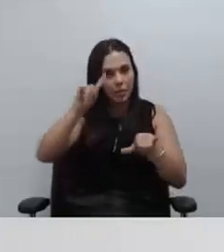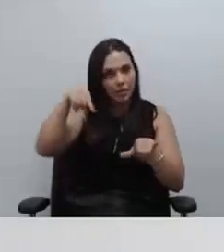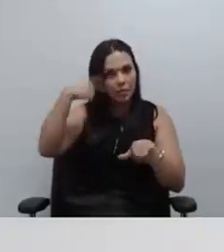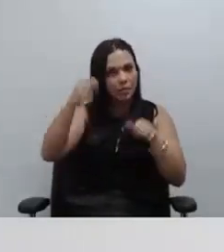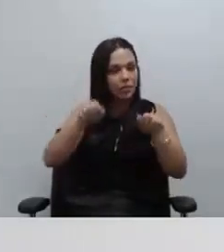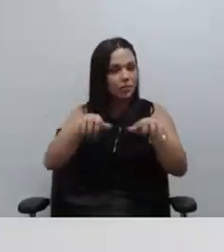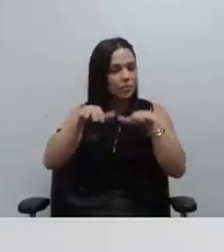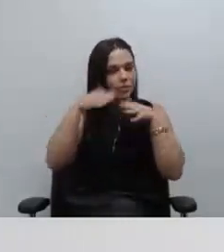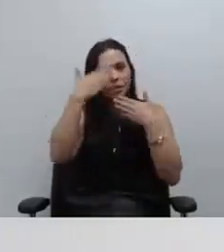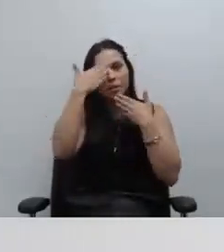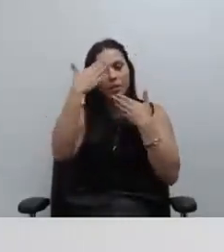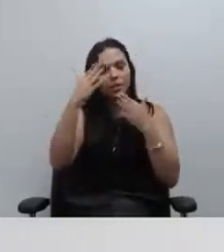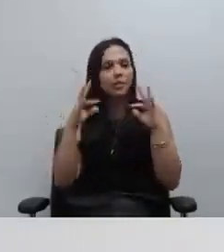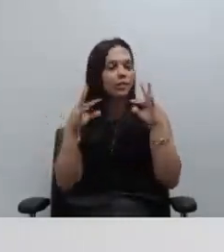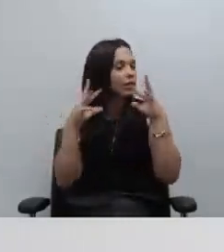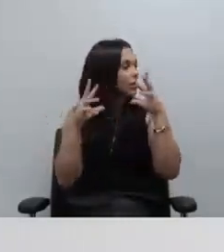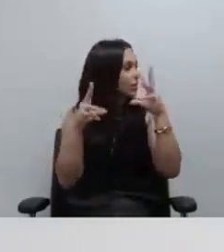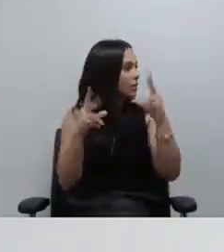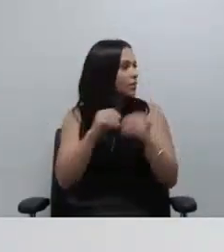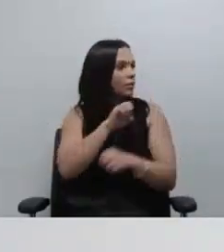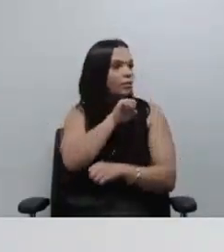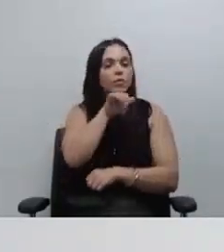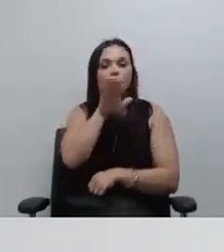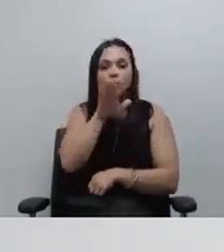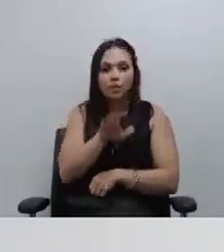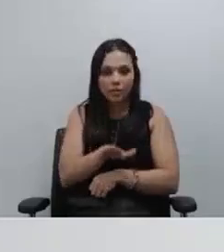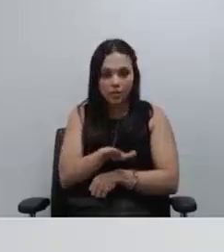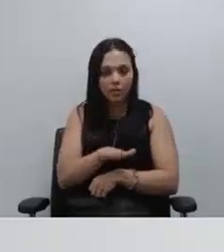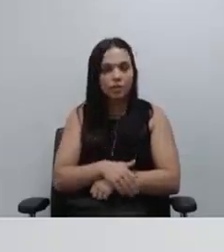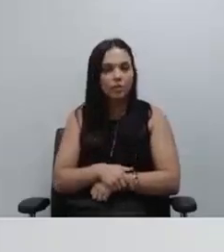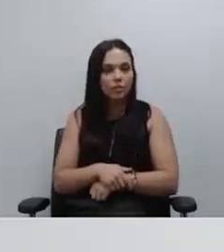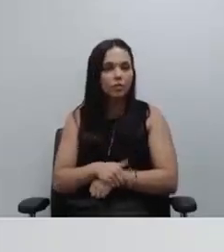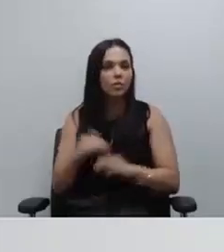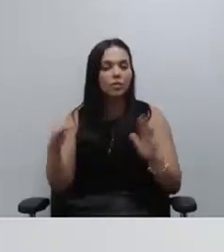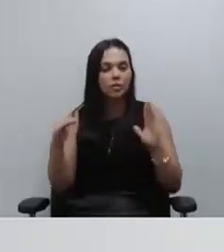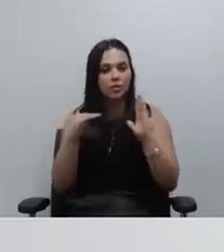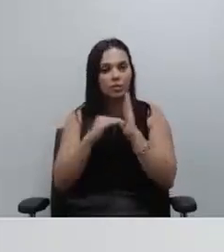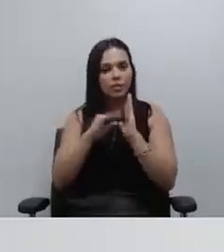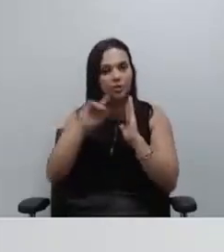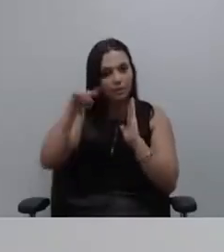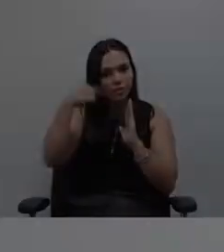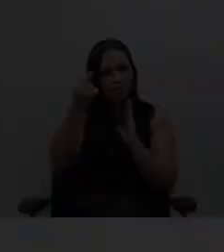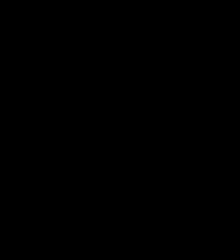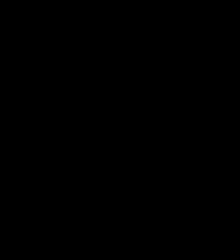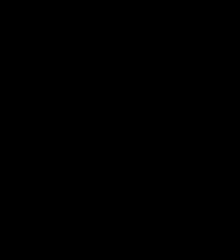sessão. Agradeço a todos e todas, boa tarde e até quarta-feira.